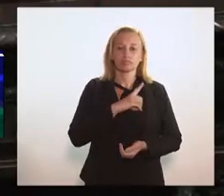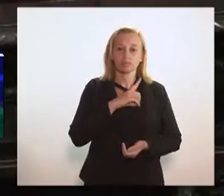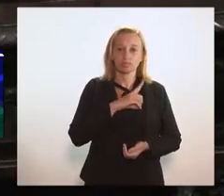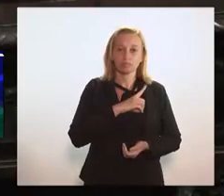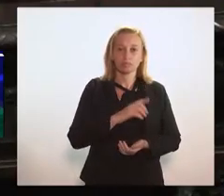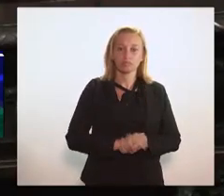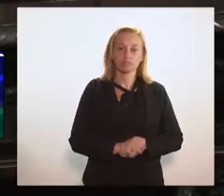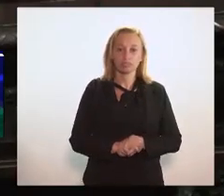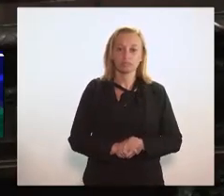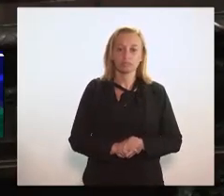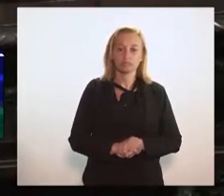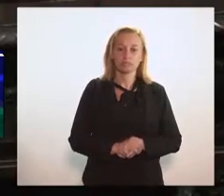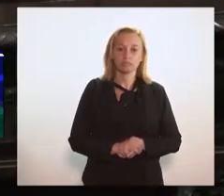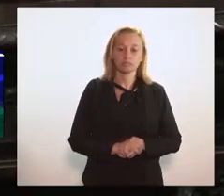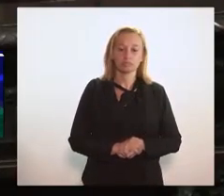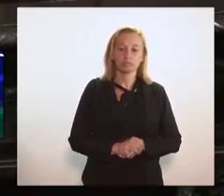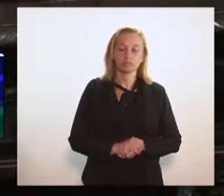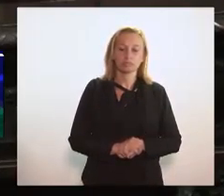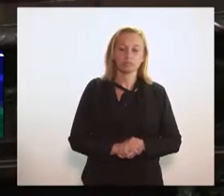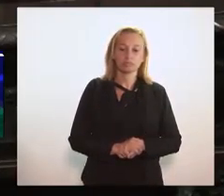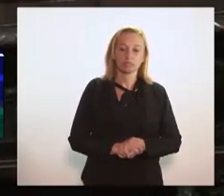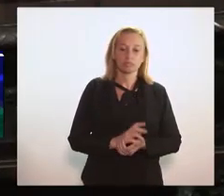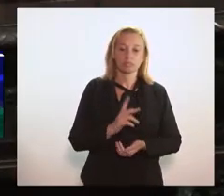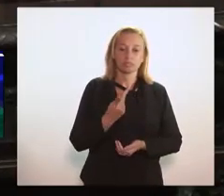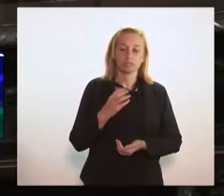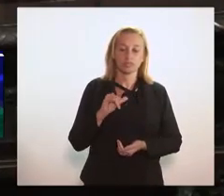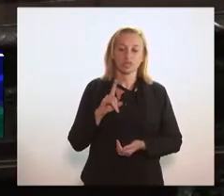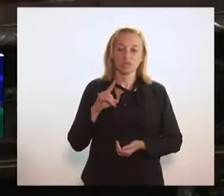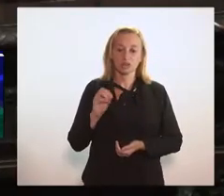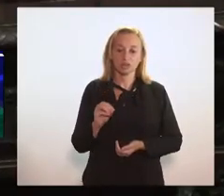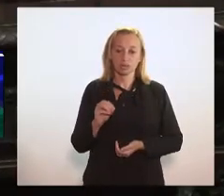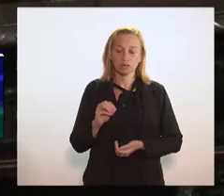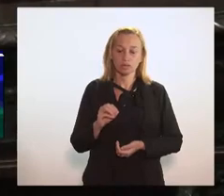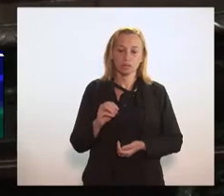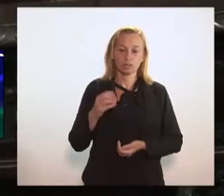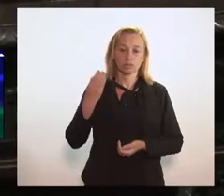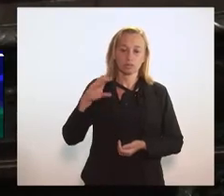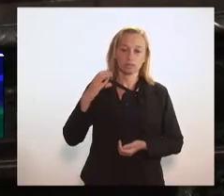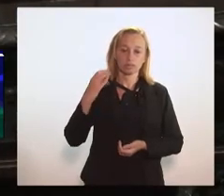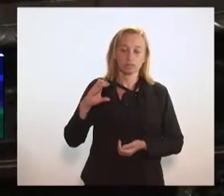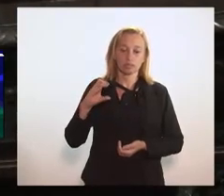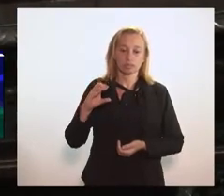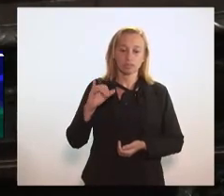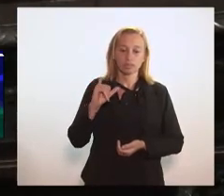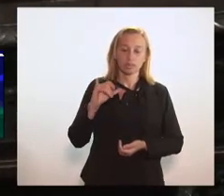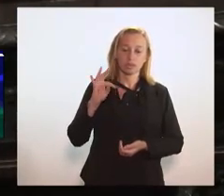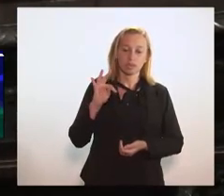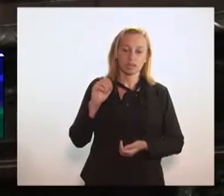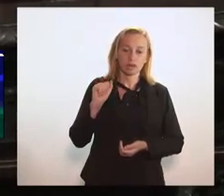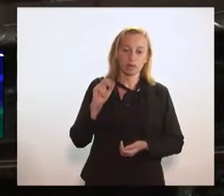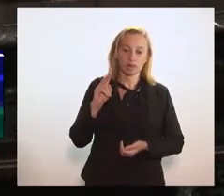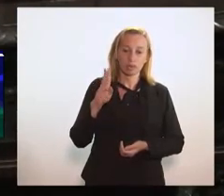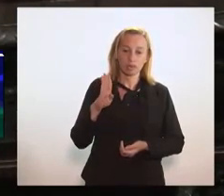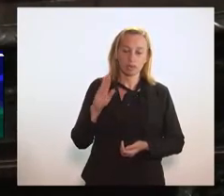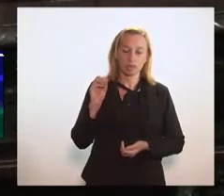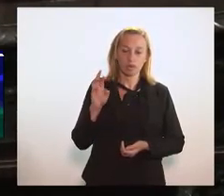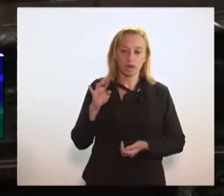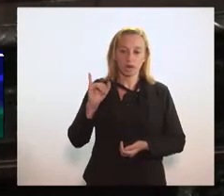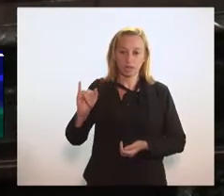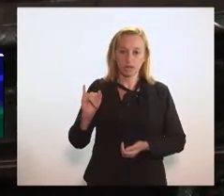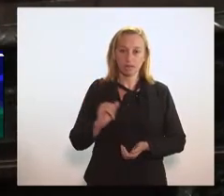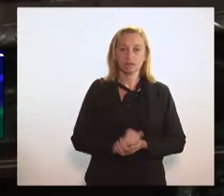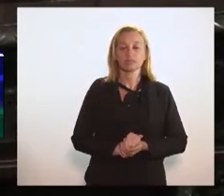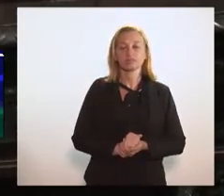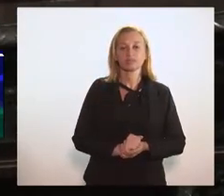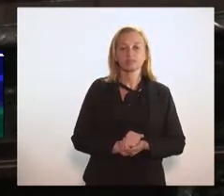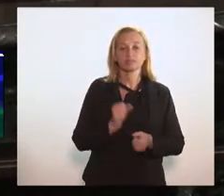Delegacia de Homicídio de Terás de São Gonçalo e Itaboraí, que foram iniciadas no Barreto e